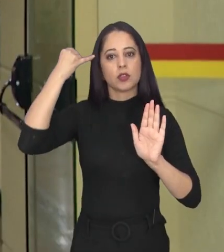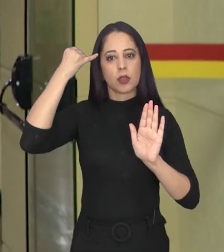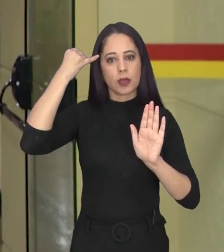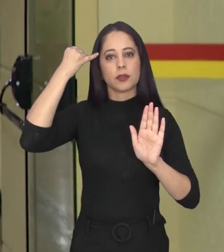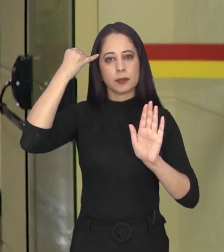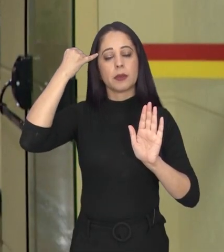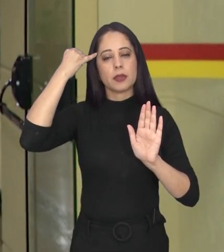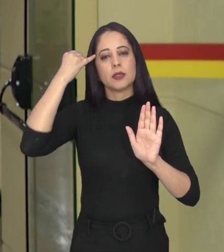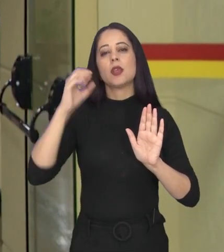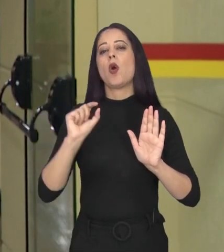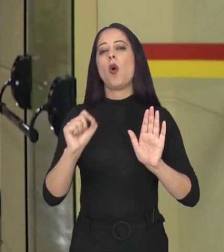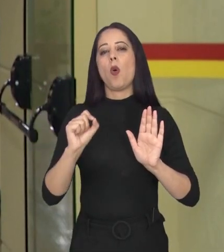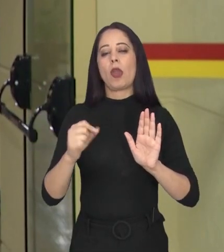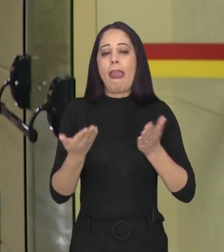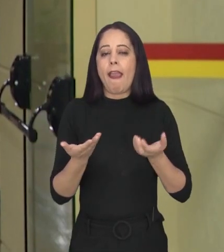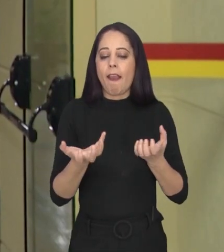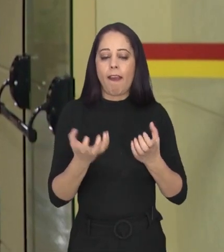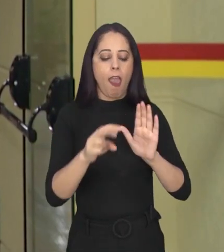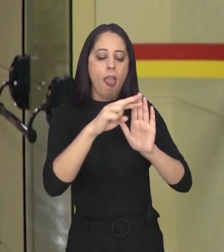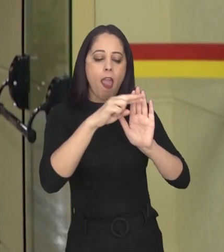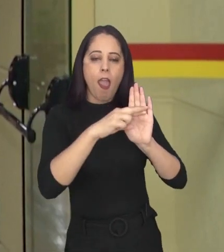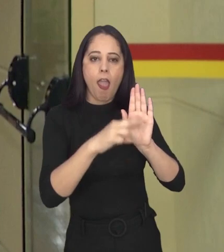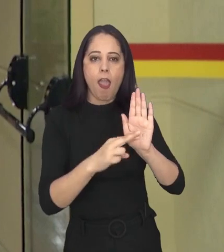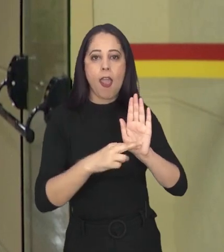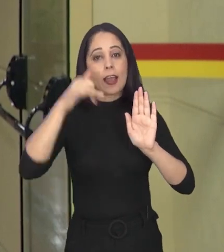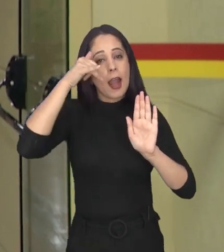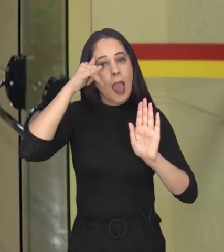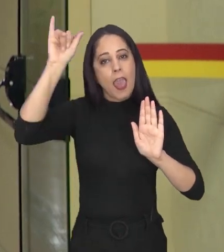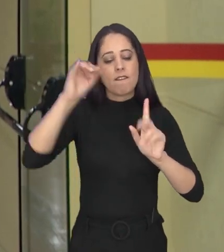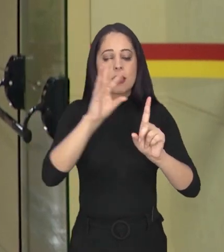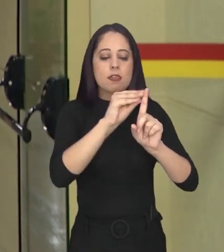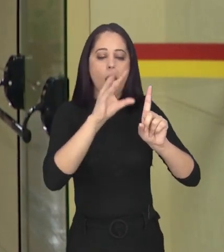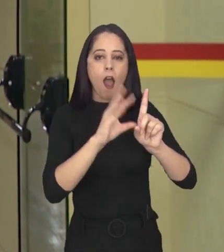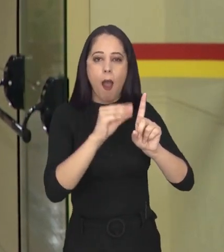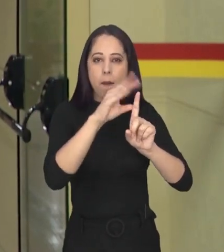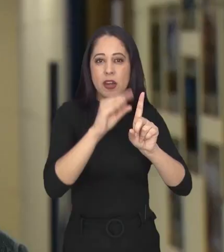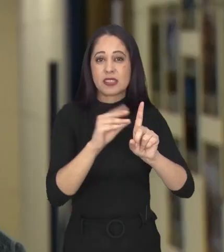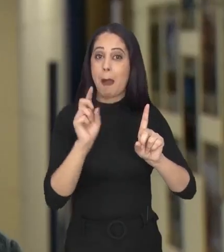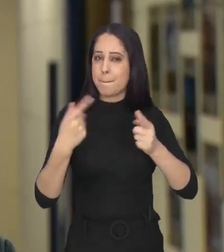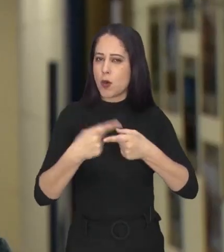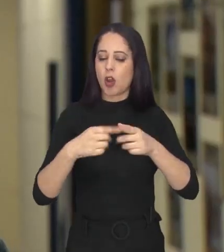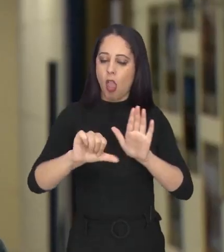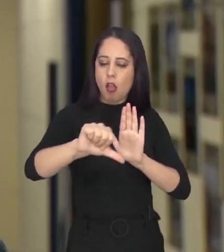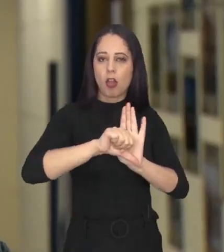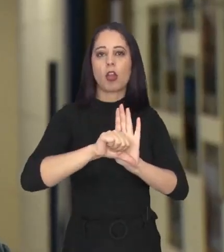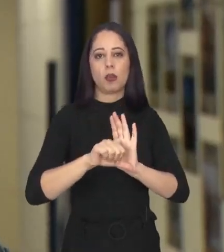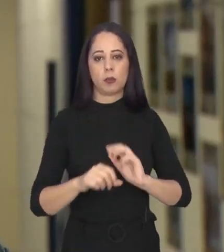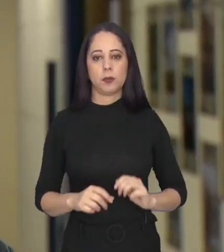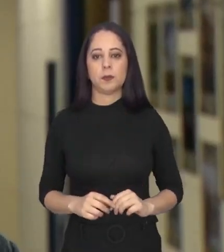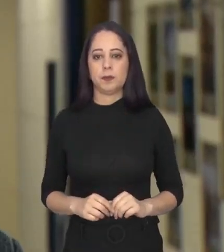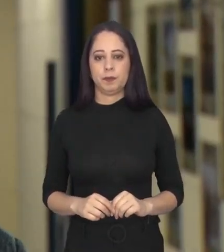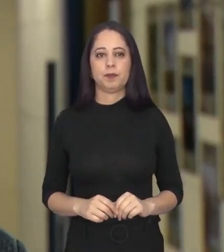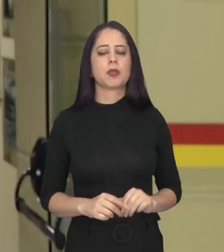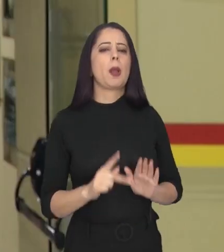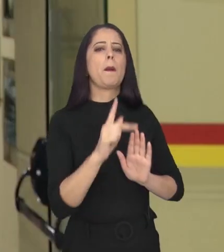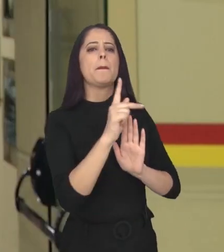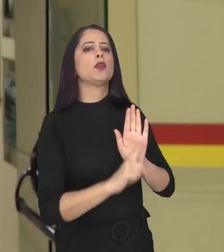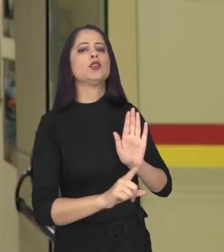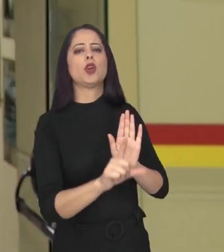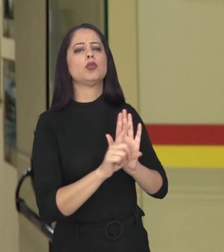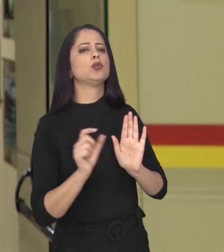Dr. José Cláudio, prevê diretrizes de prevenção e combate a esse tipo de crime no transporte coletivo. É